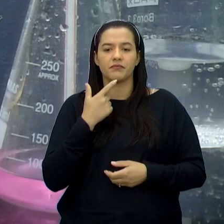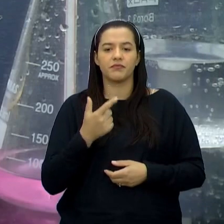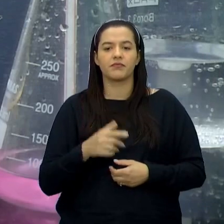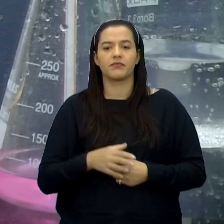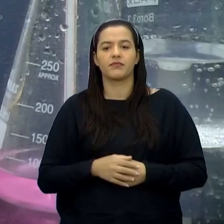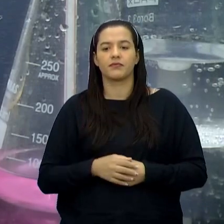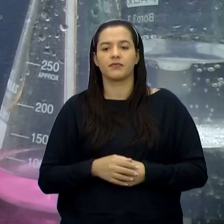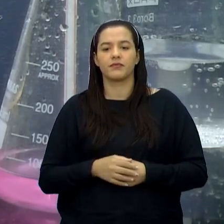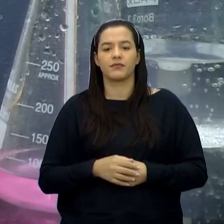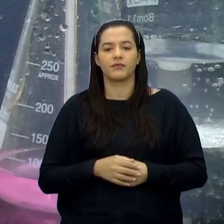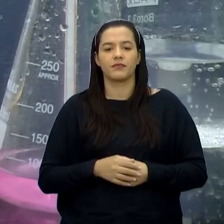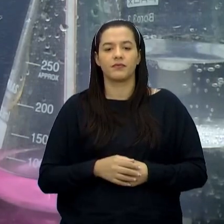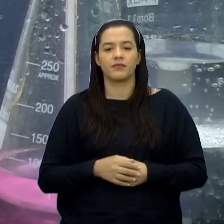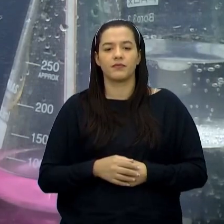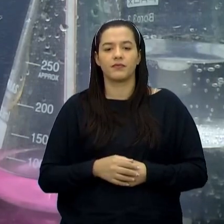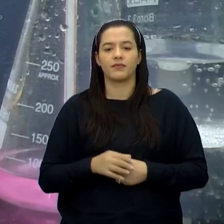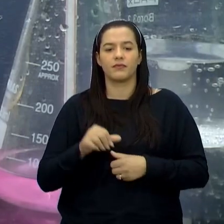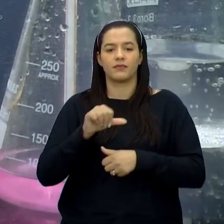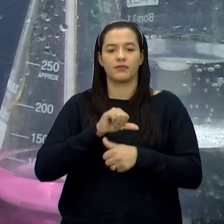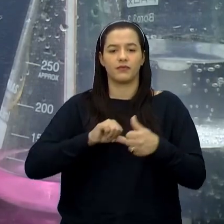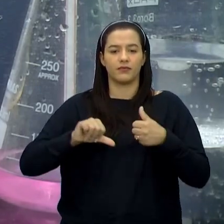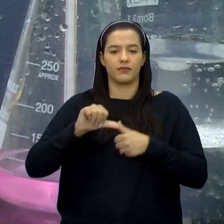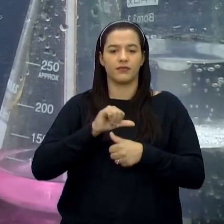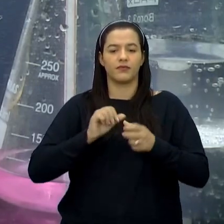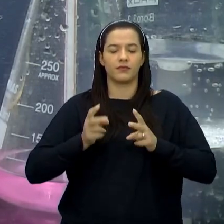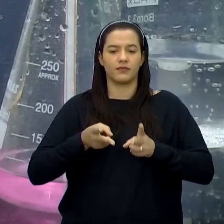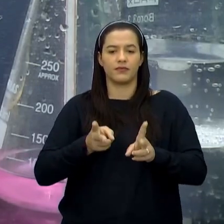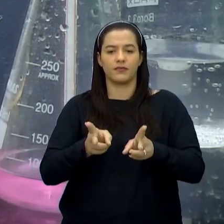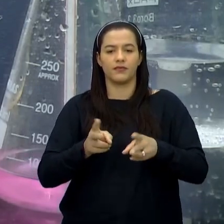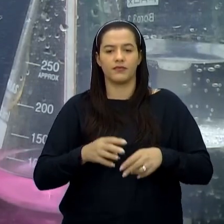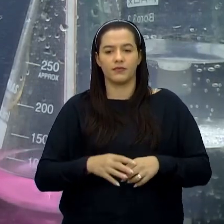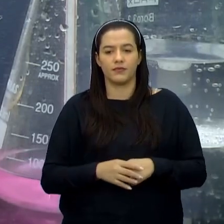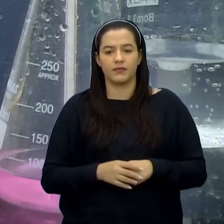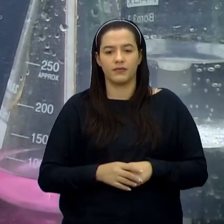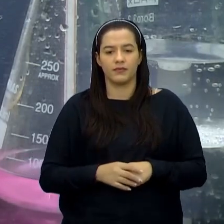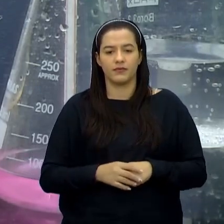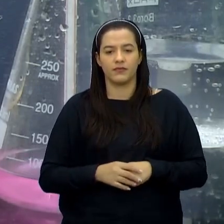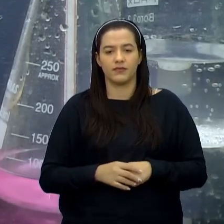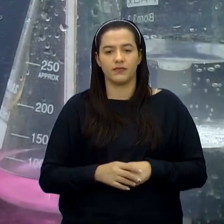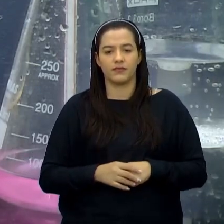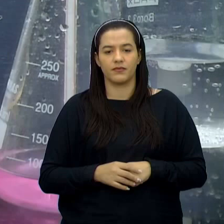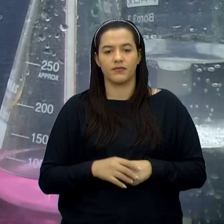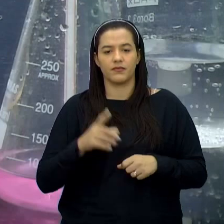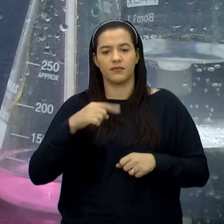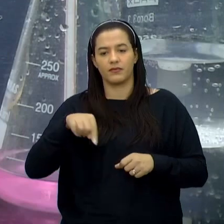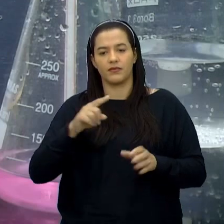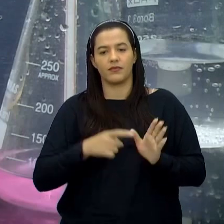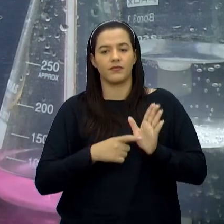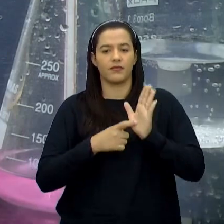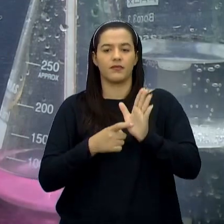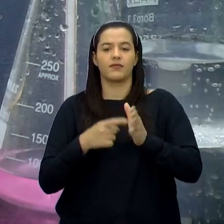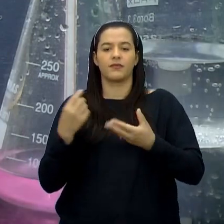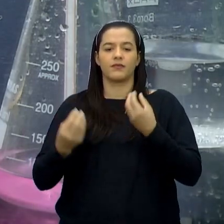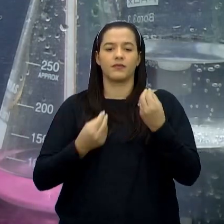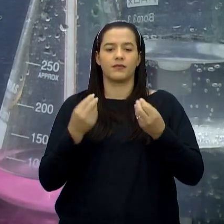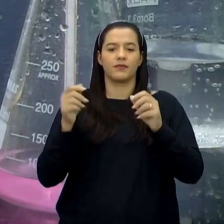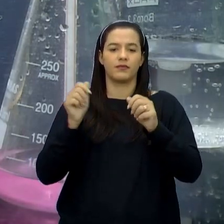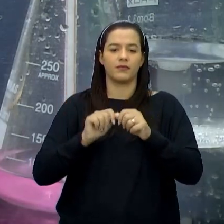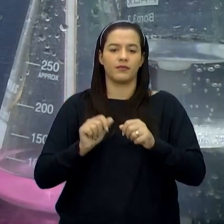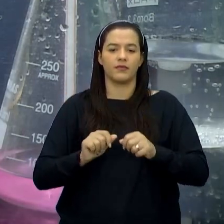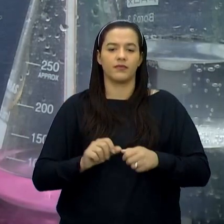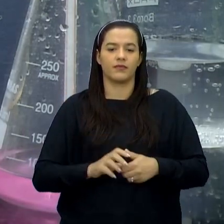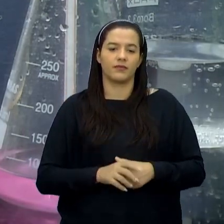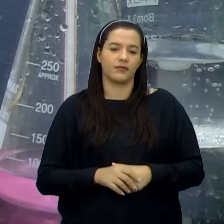Eu tenho que fazer essa parte da reversão sempre, tá? Para mostrar para o aluno como que funciona.